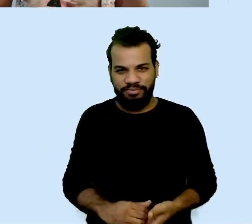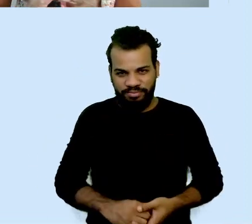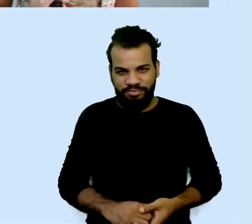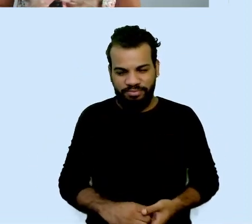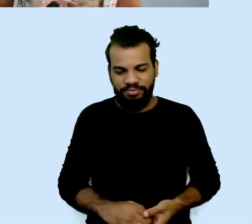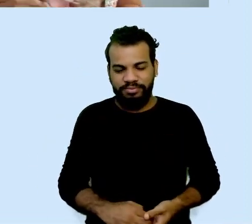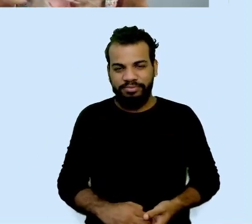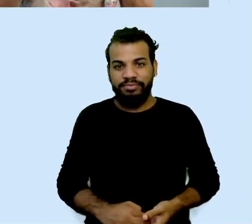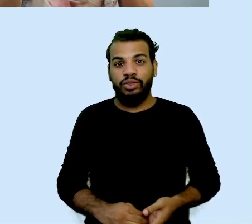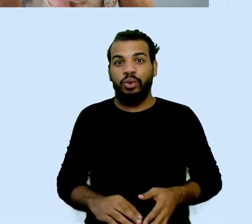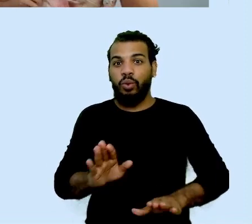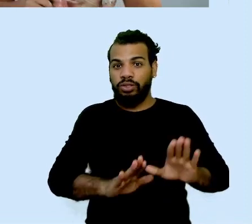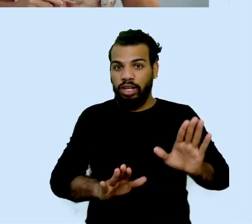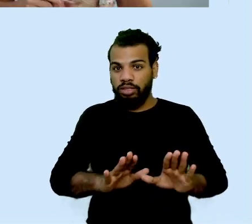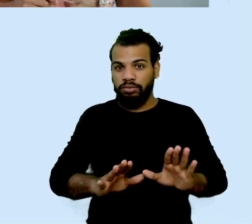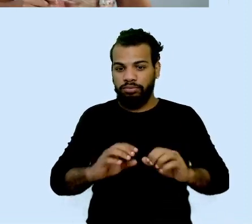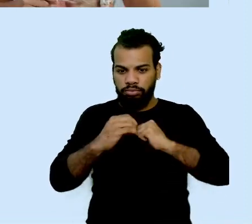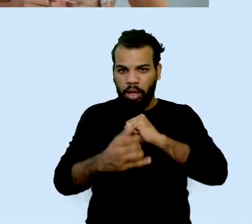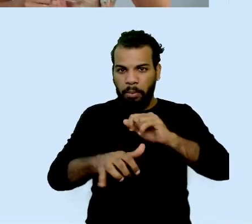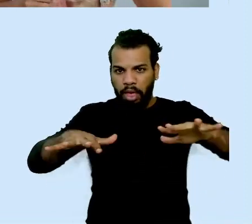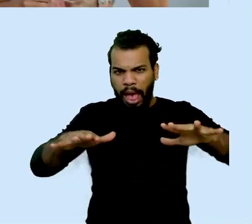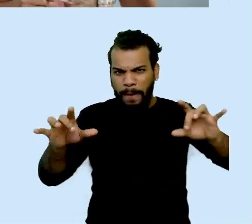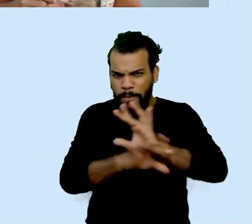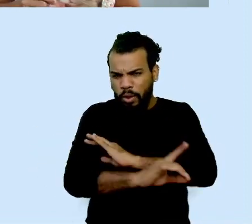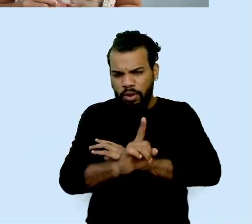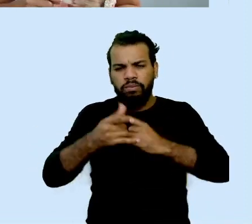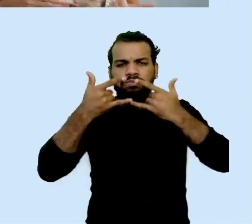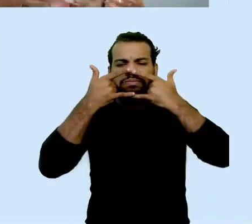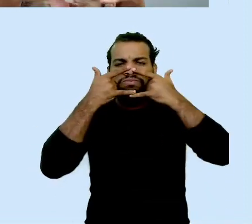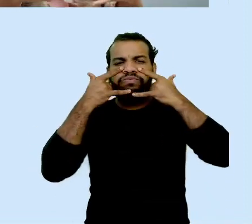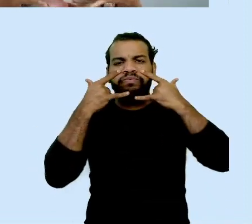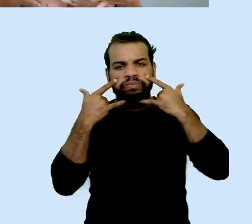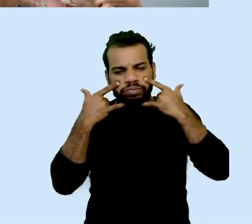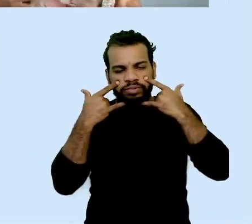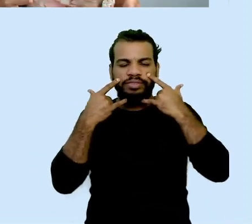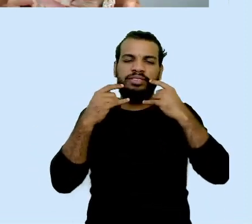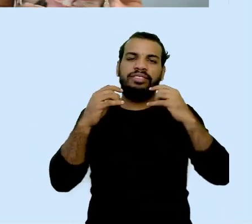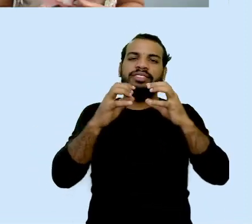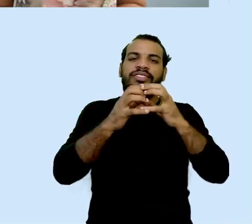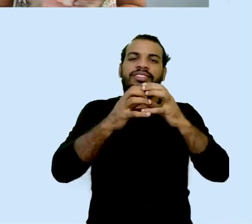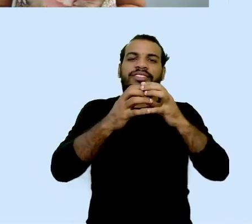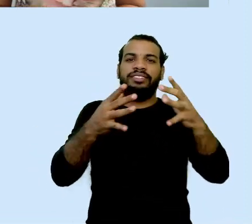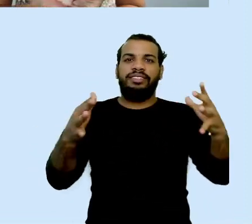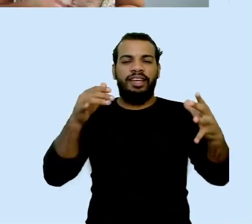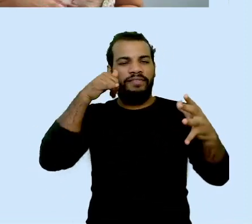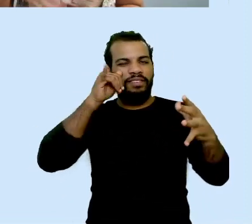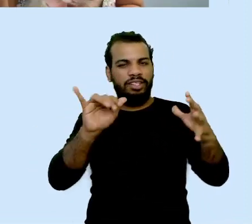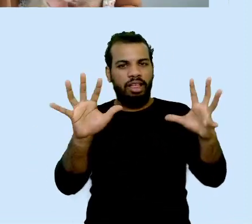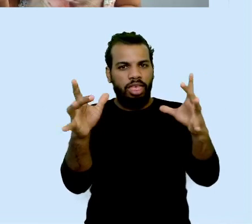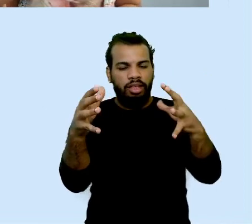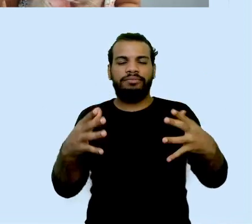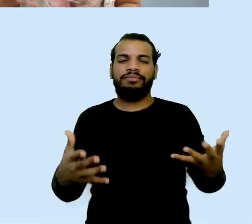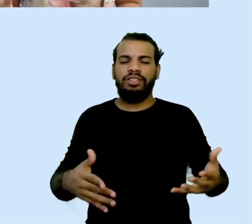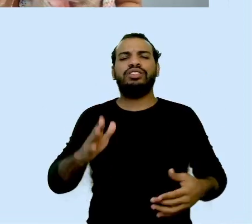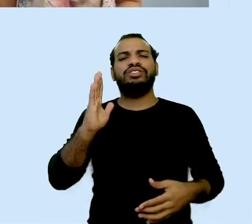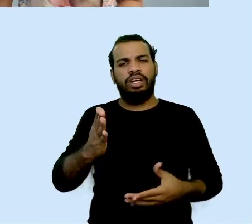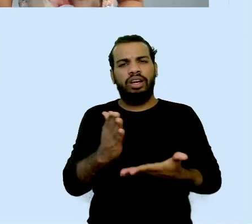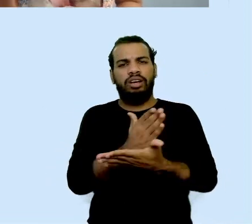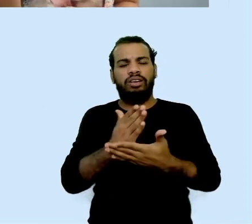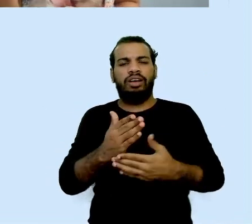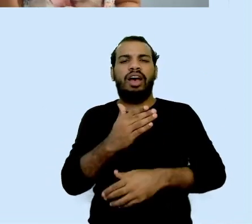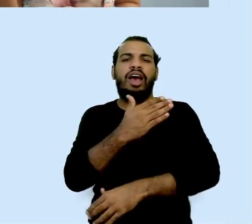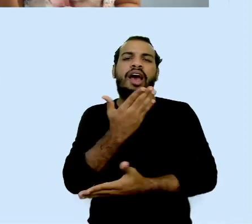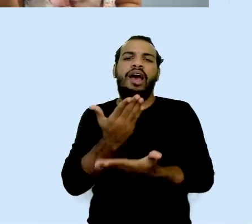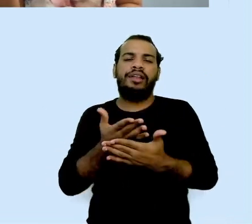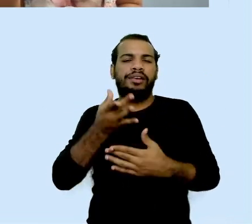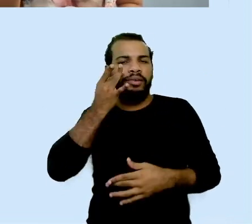Se cuida, não esquece que a pandemia não acabou, usa máscara, evita aglomeração. Sei que a gente já está em aulas presenciais, mas